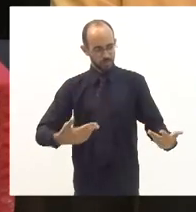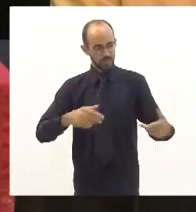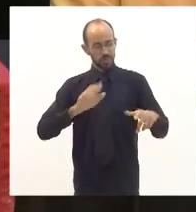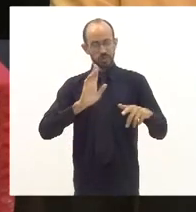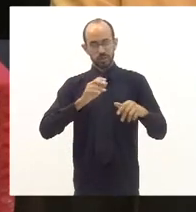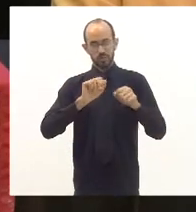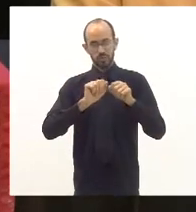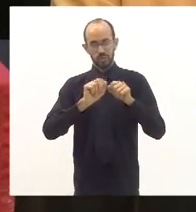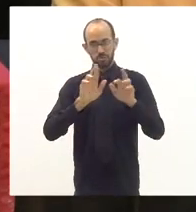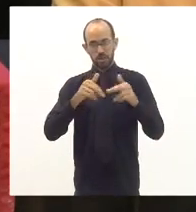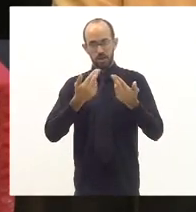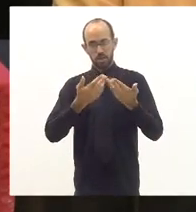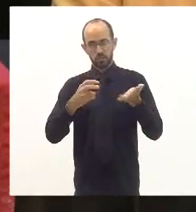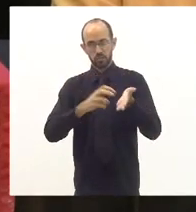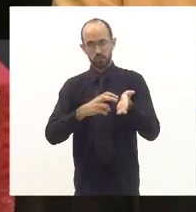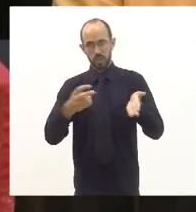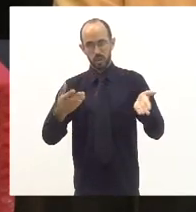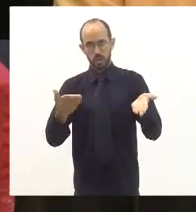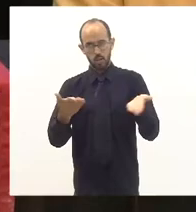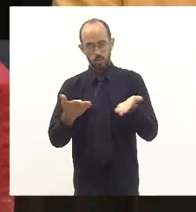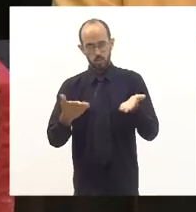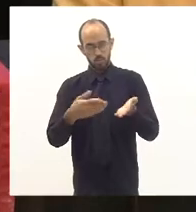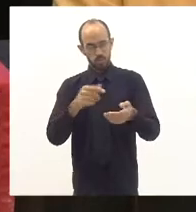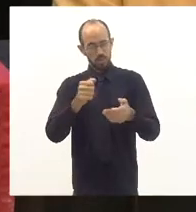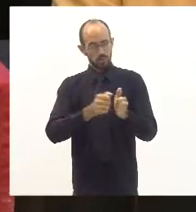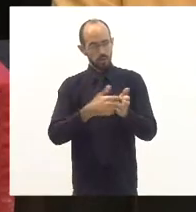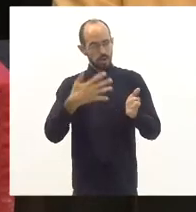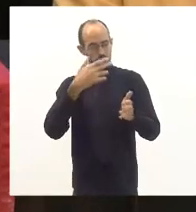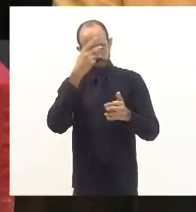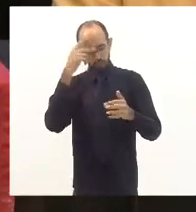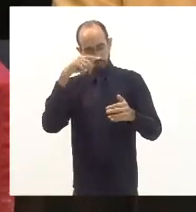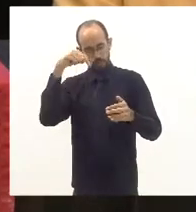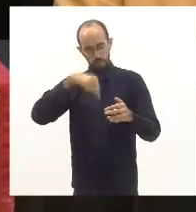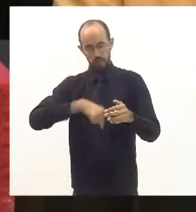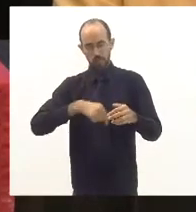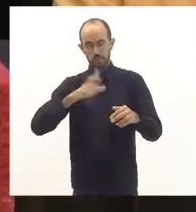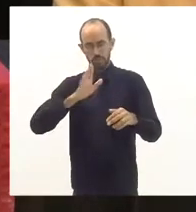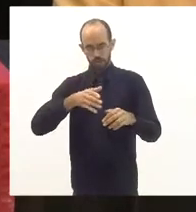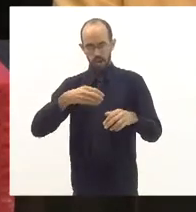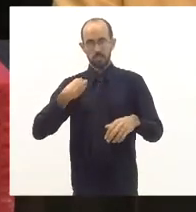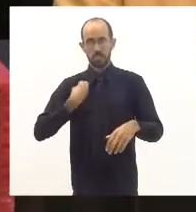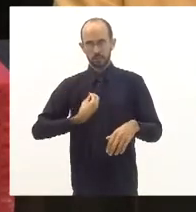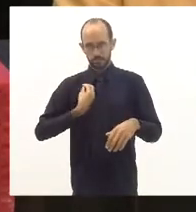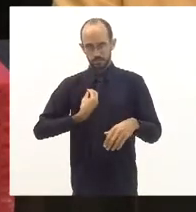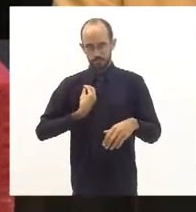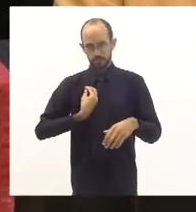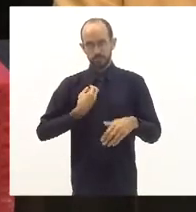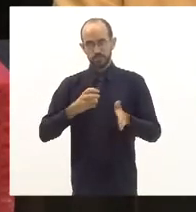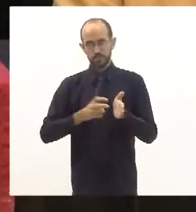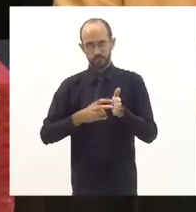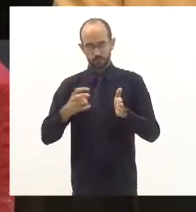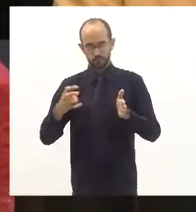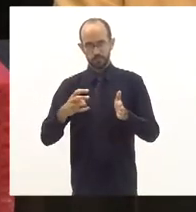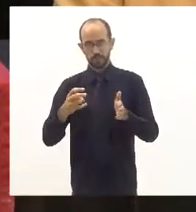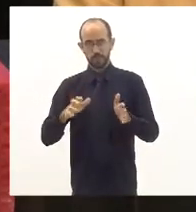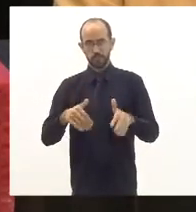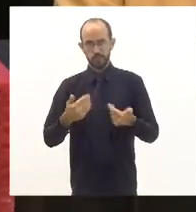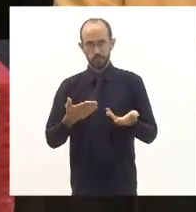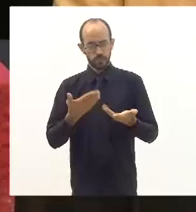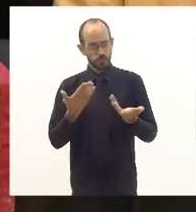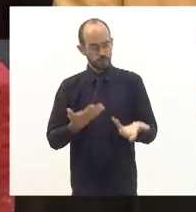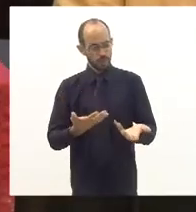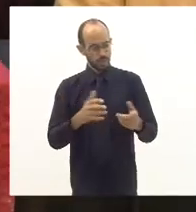reunião importante hoje de manhã, muitas pessoas que estão aqui já tiveram na reunião de manhã. Eu queria